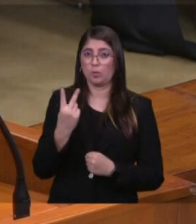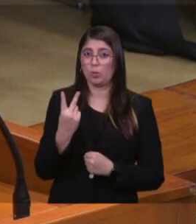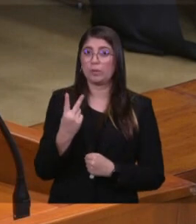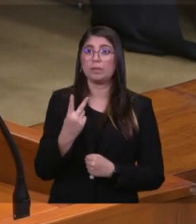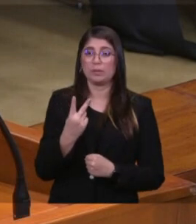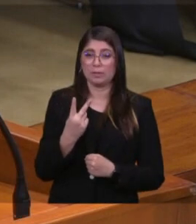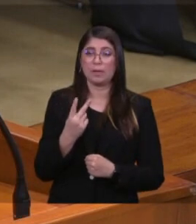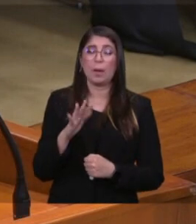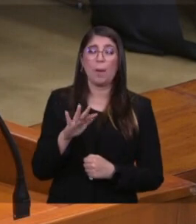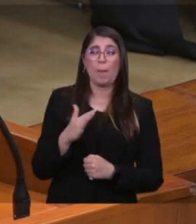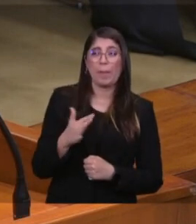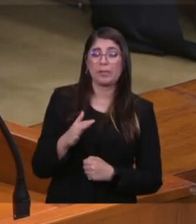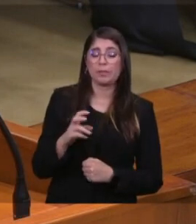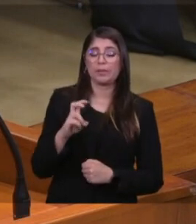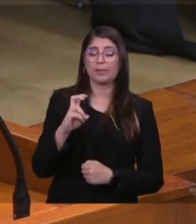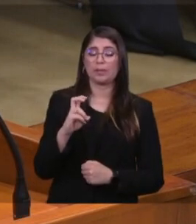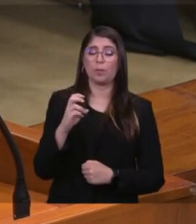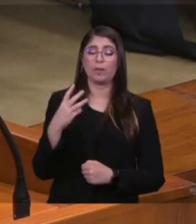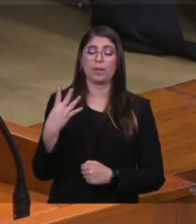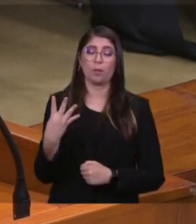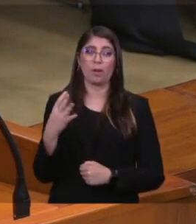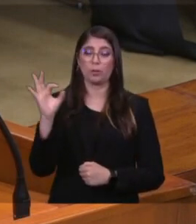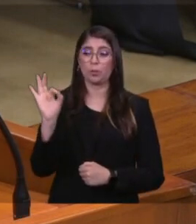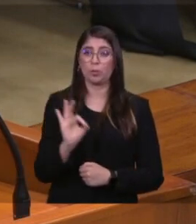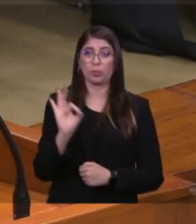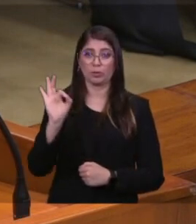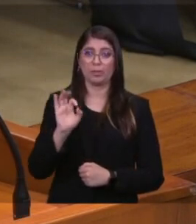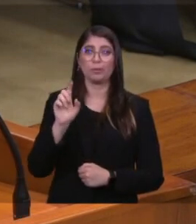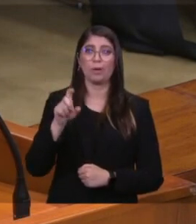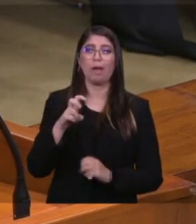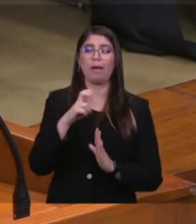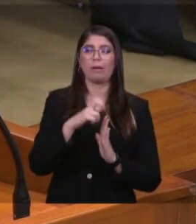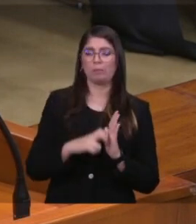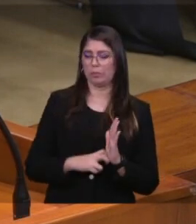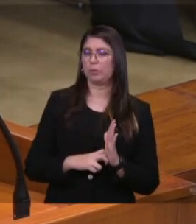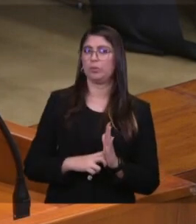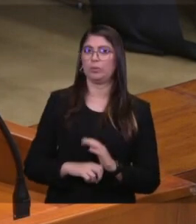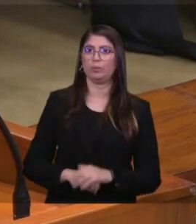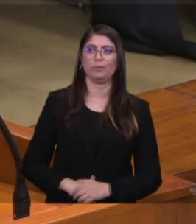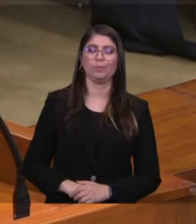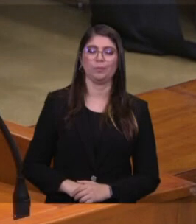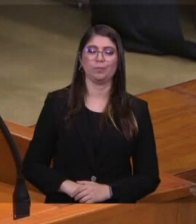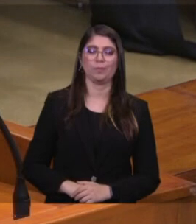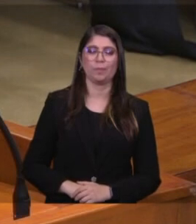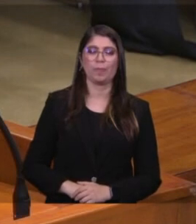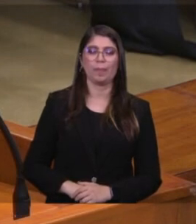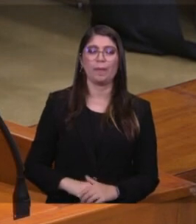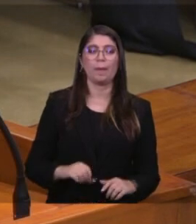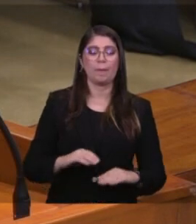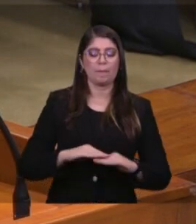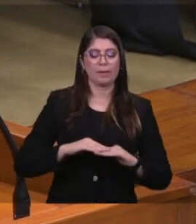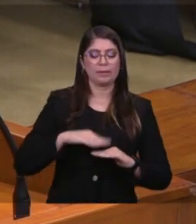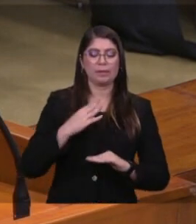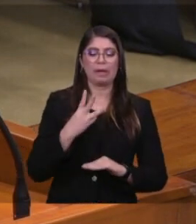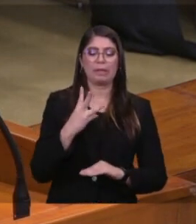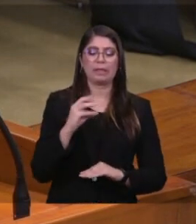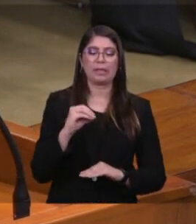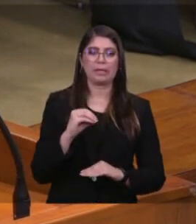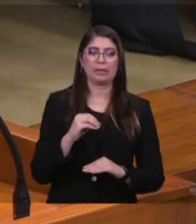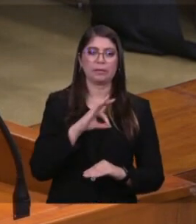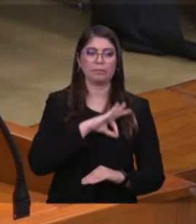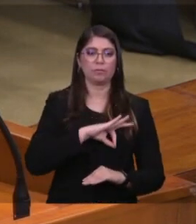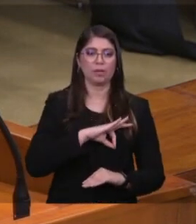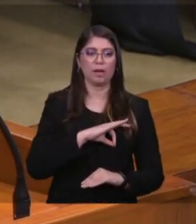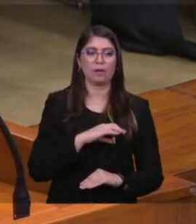tributária de aproximadamente 54% de sua renda. As pessoas que ganham acima de 30 salários, menos